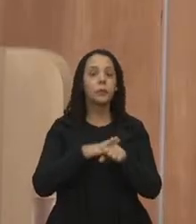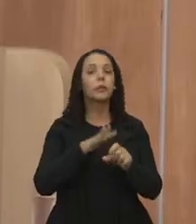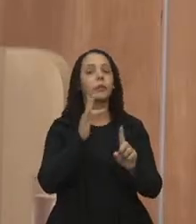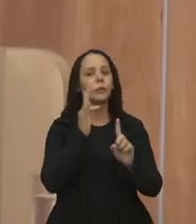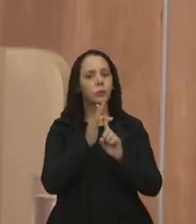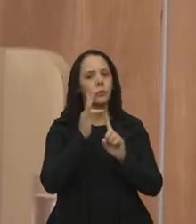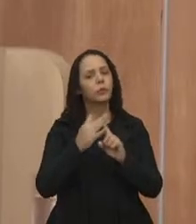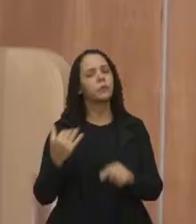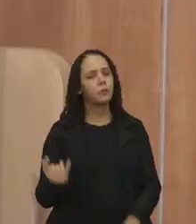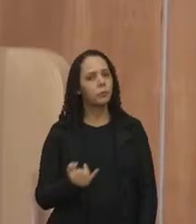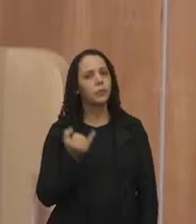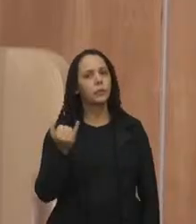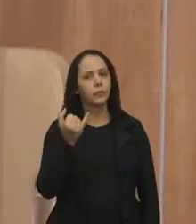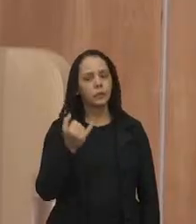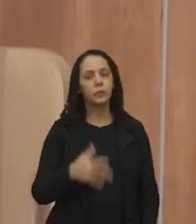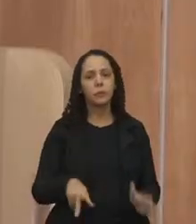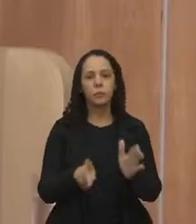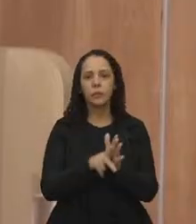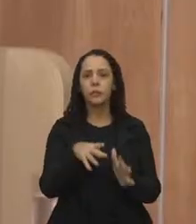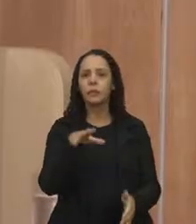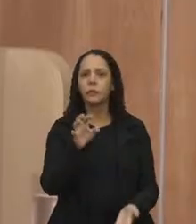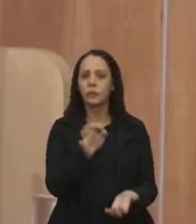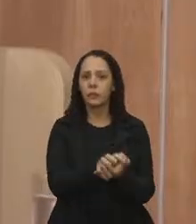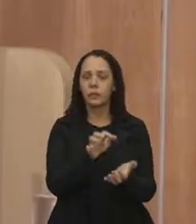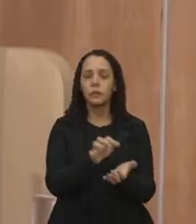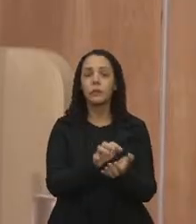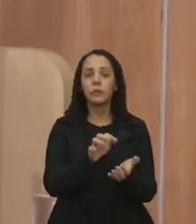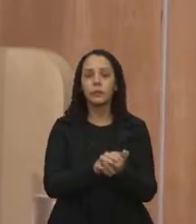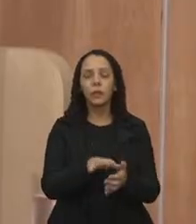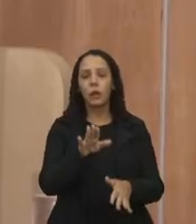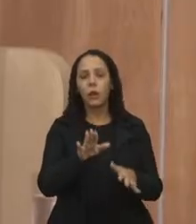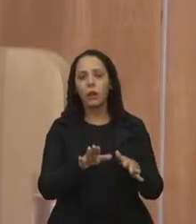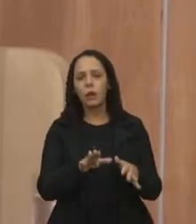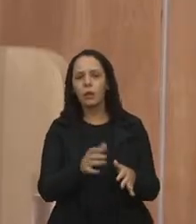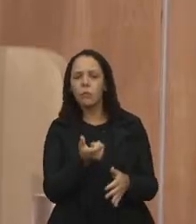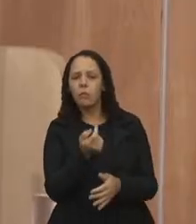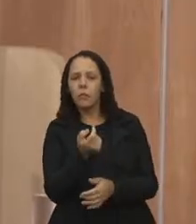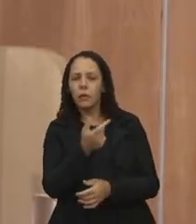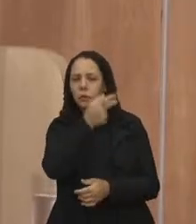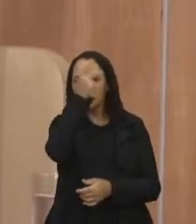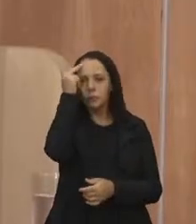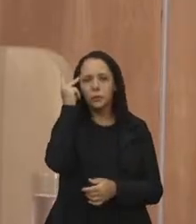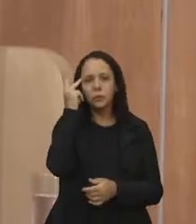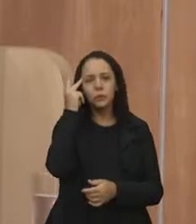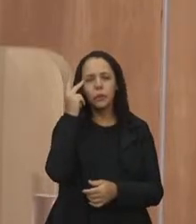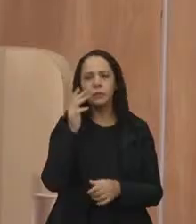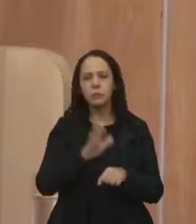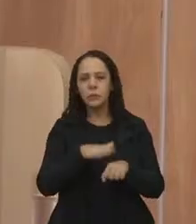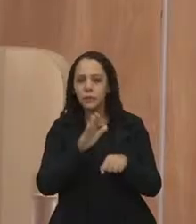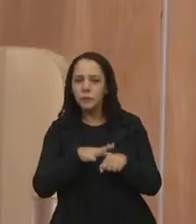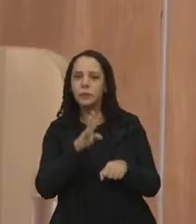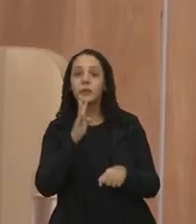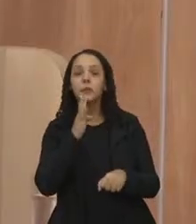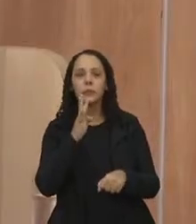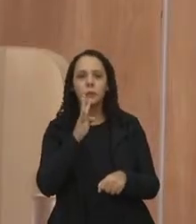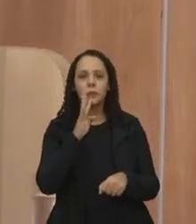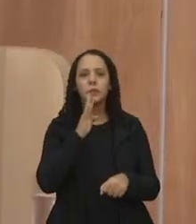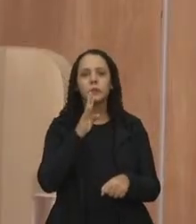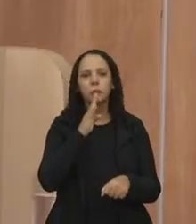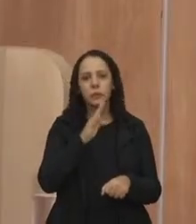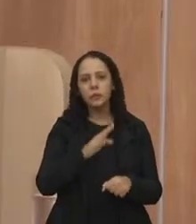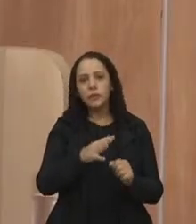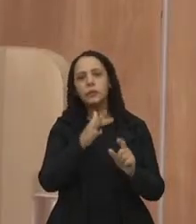é um patrimônio de Jacareí. Aos poucos as pessoas estão conhecendo mais o Instituto e os seus